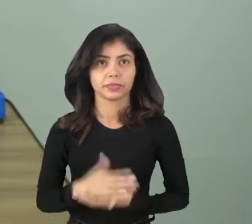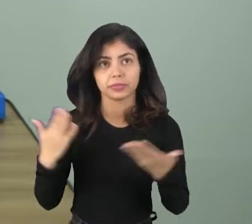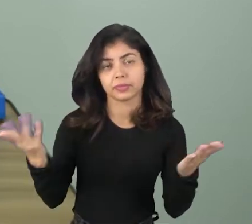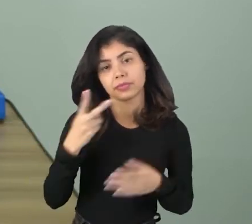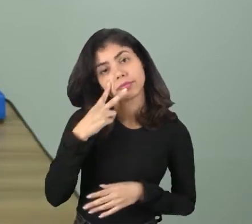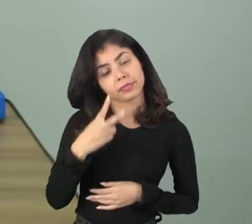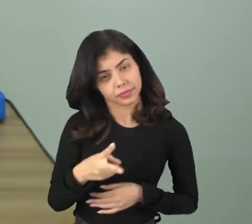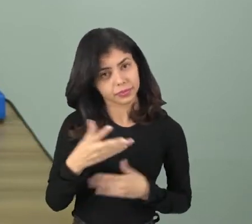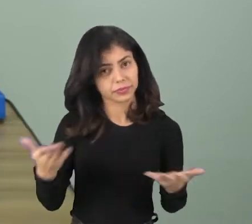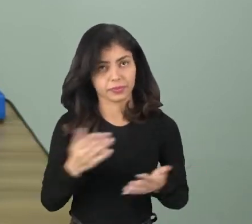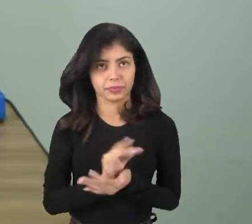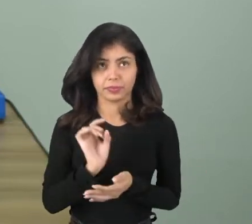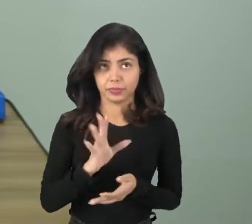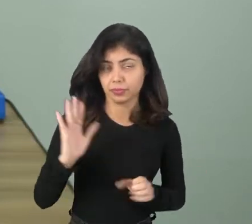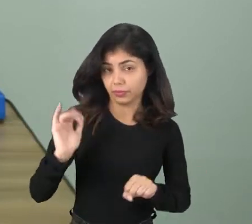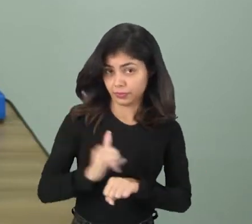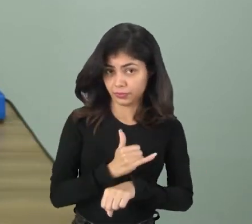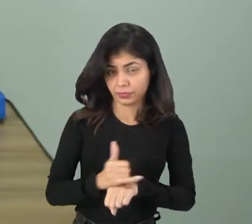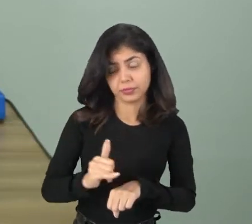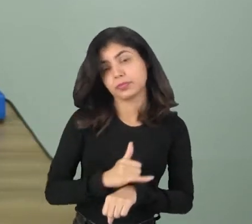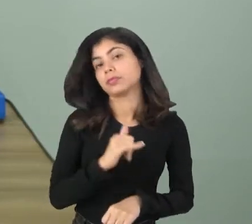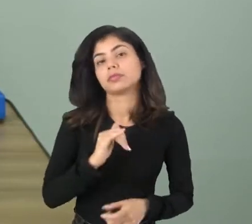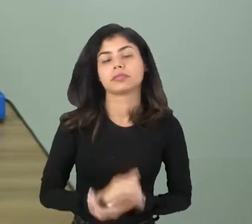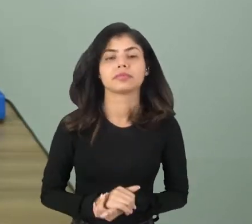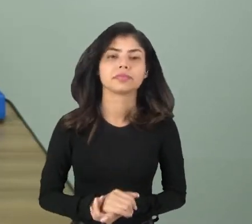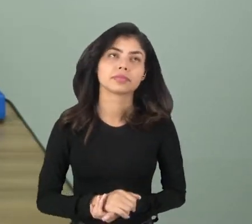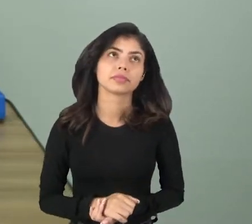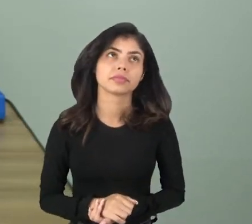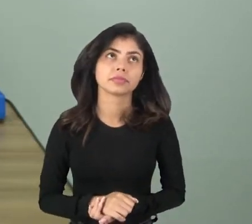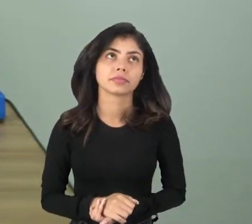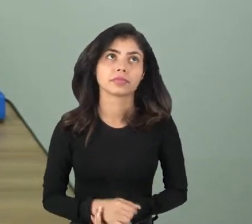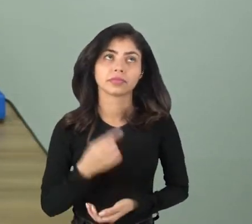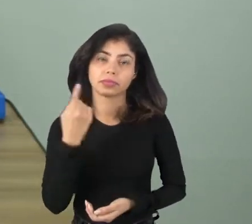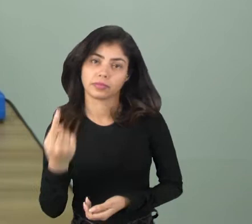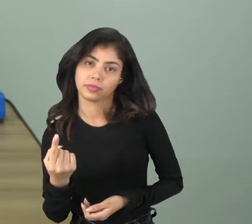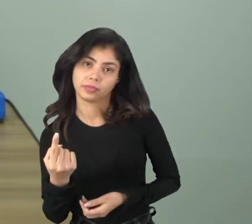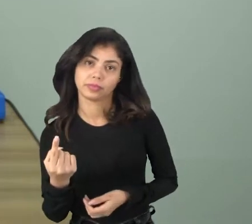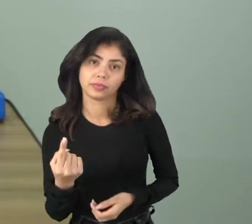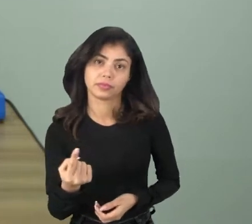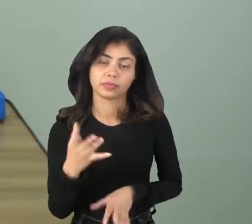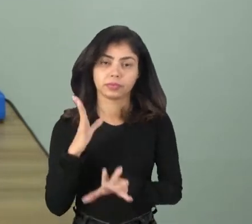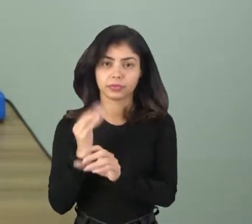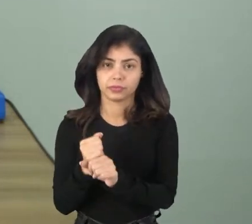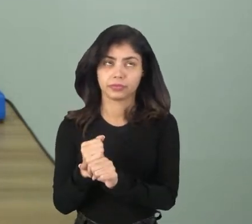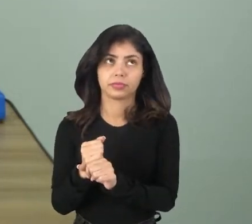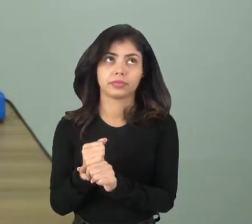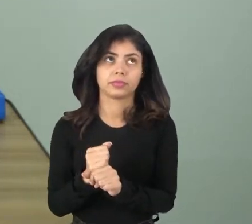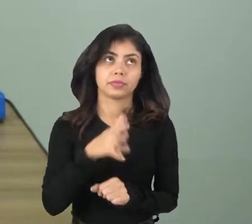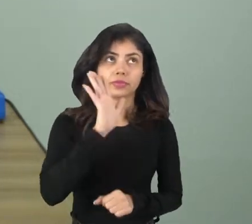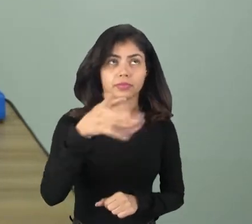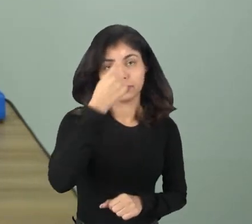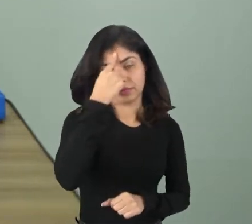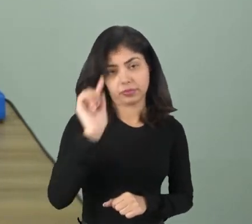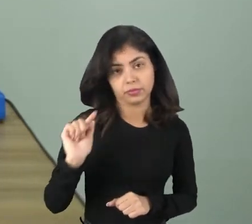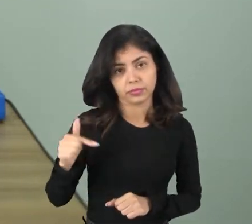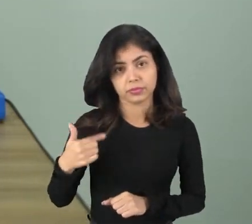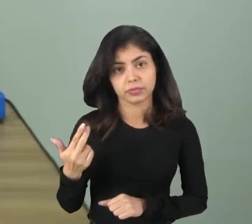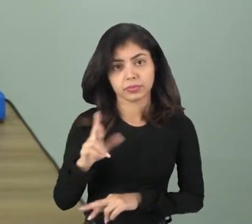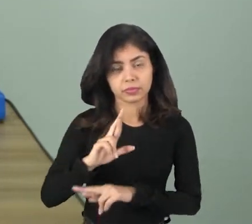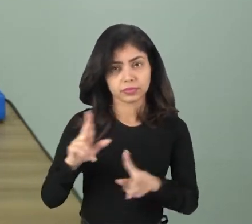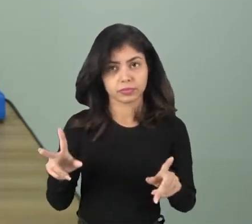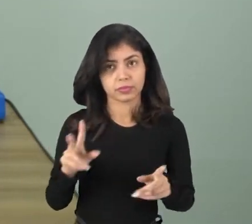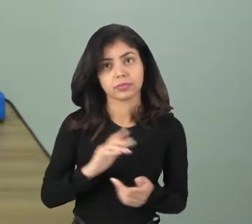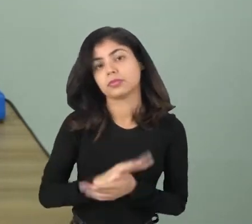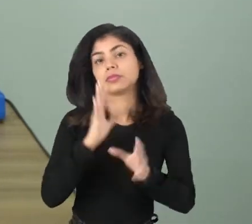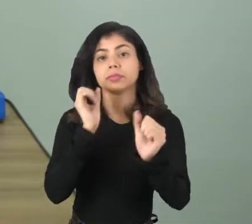Então, viram só, existem estratégias, né? Que um fez de uma forma um cálculo e ela já pensou em fazer